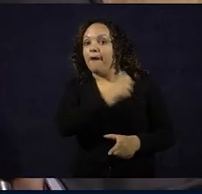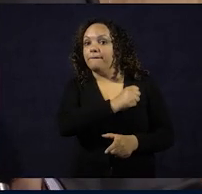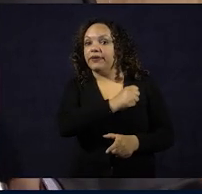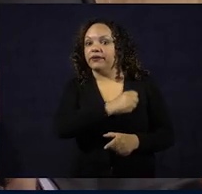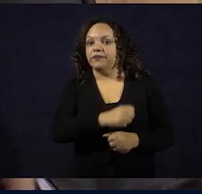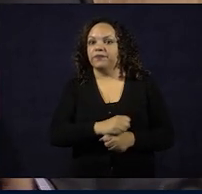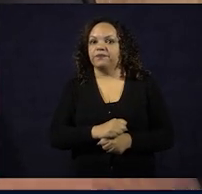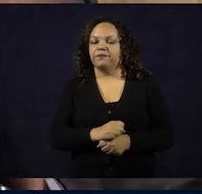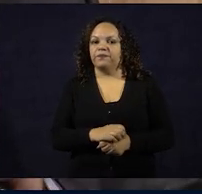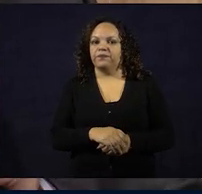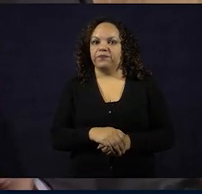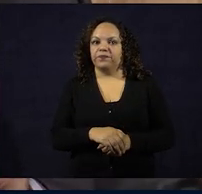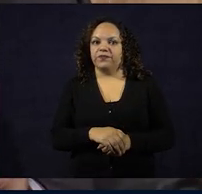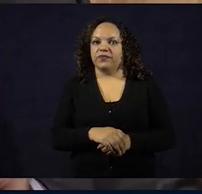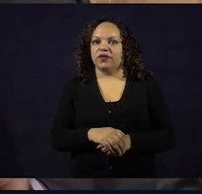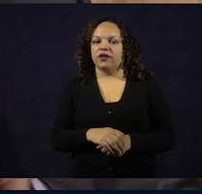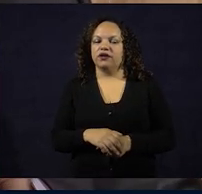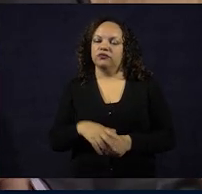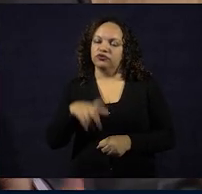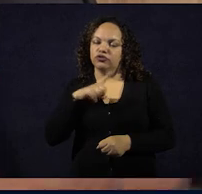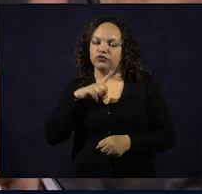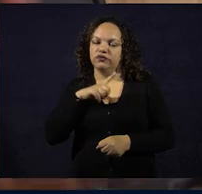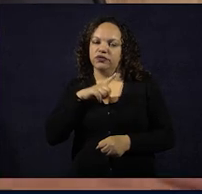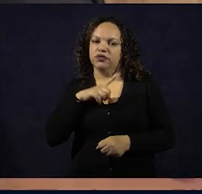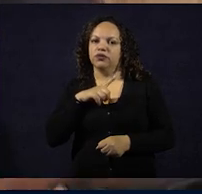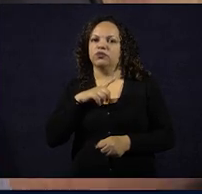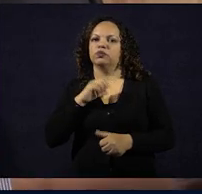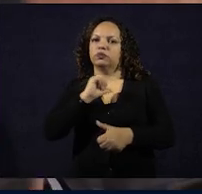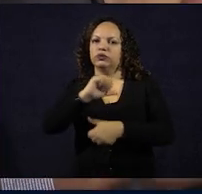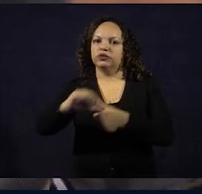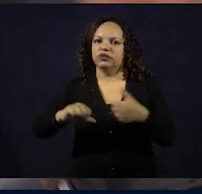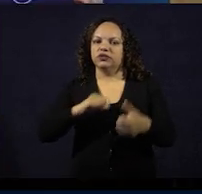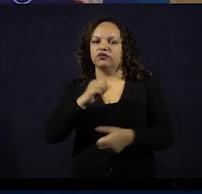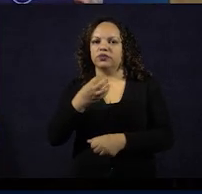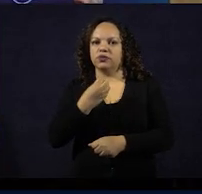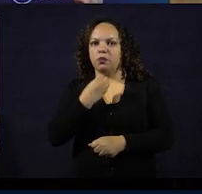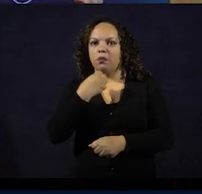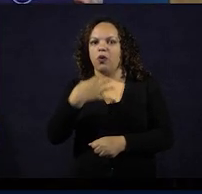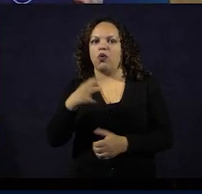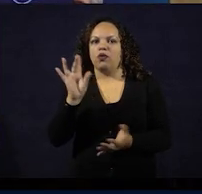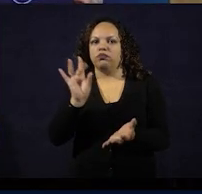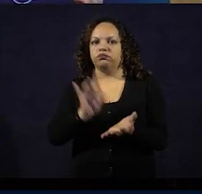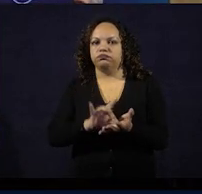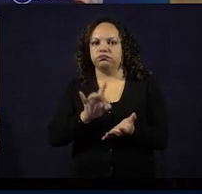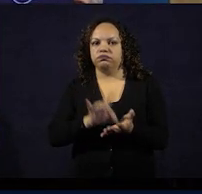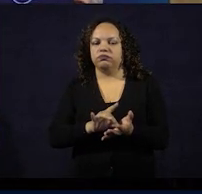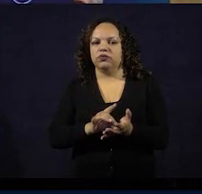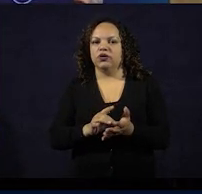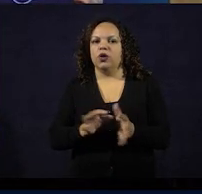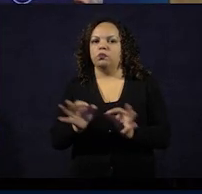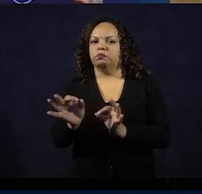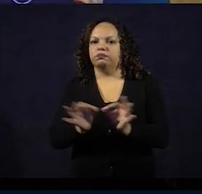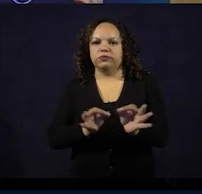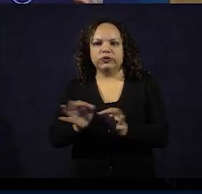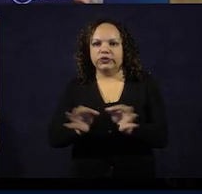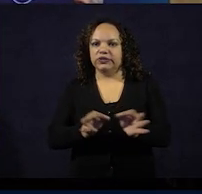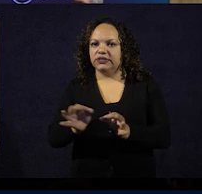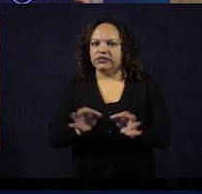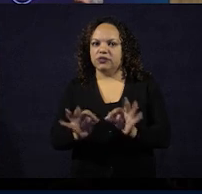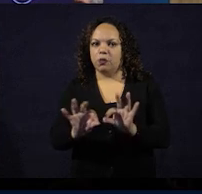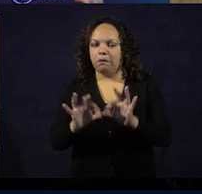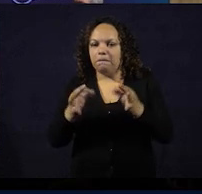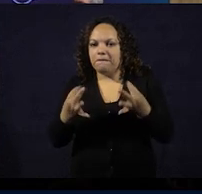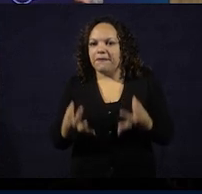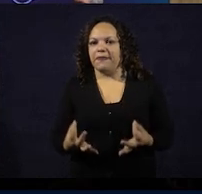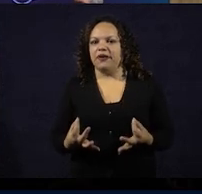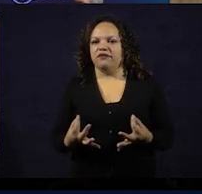e veio Crescendo com muita força nos últimos anos Mas a gente sempre teve a governança e organização muito na frente e a